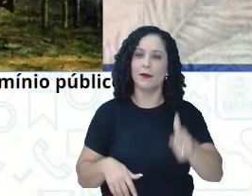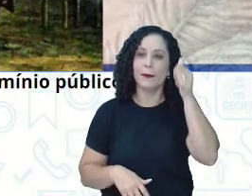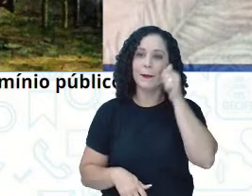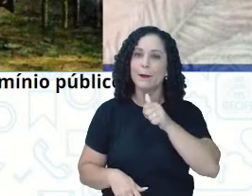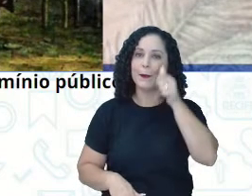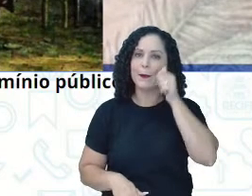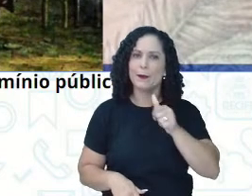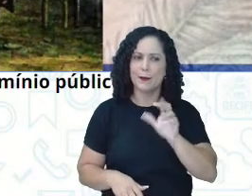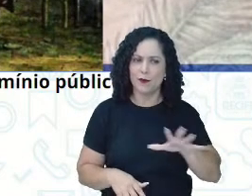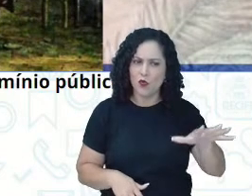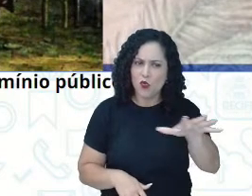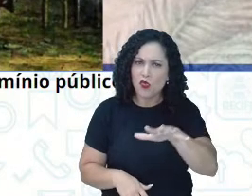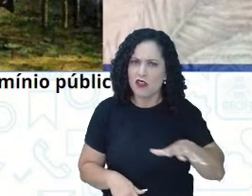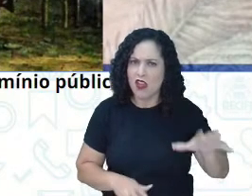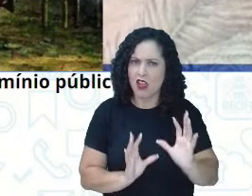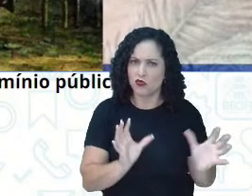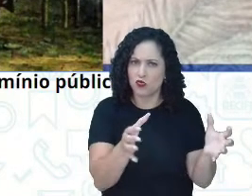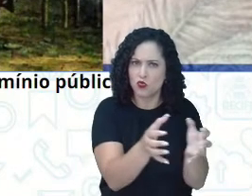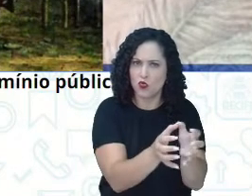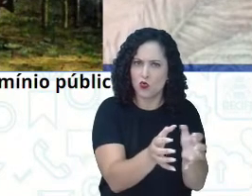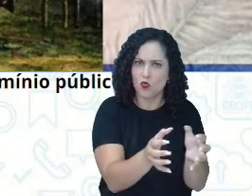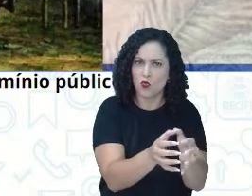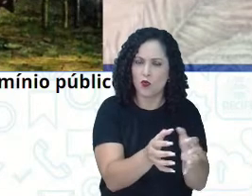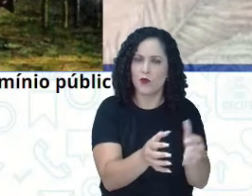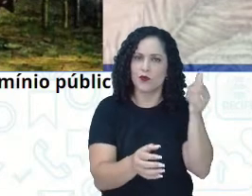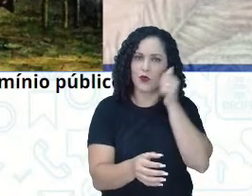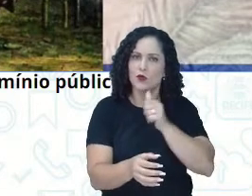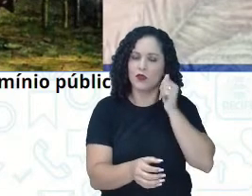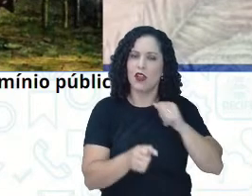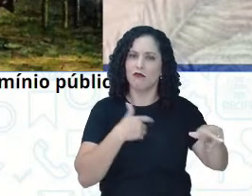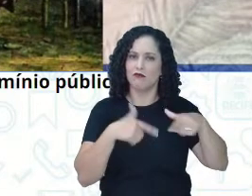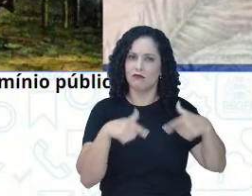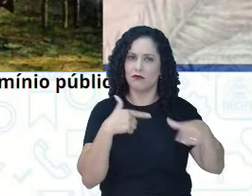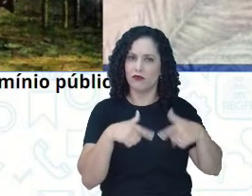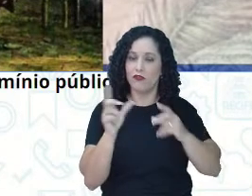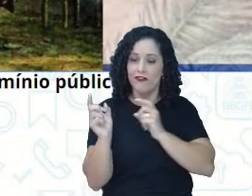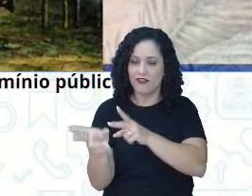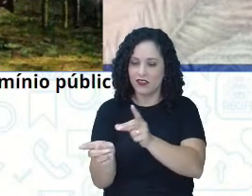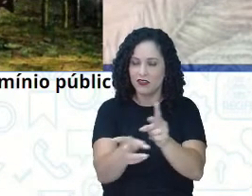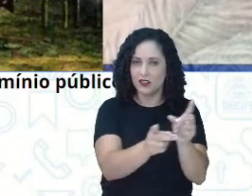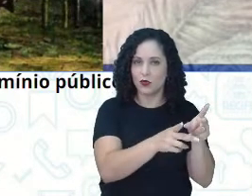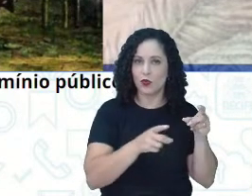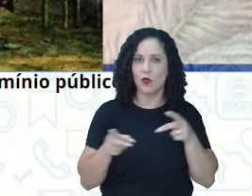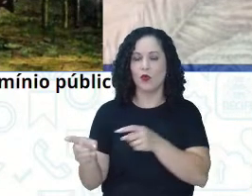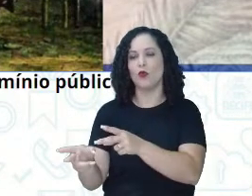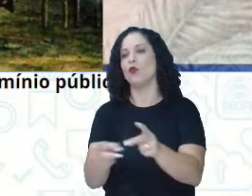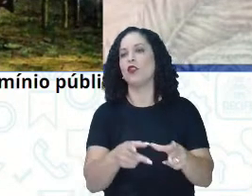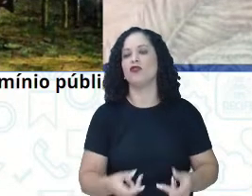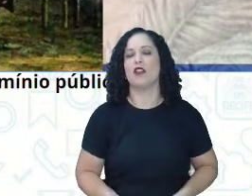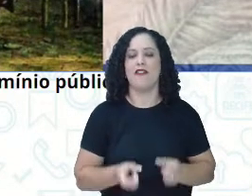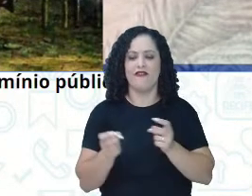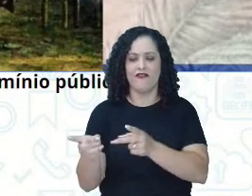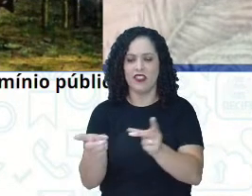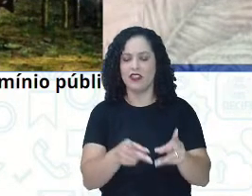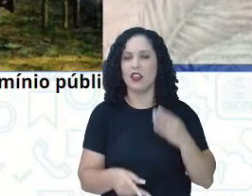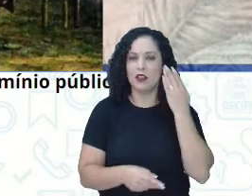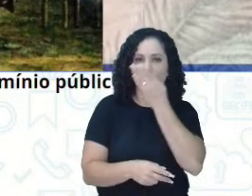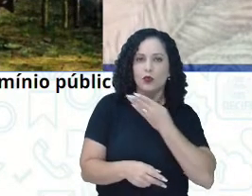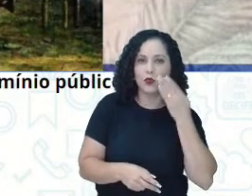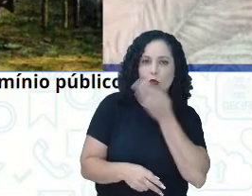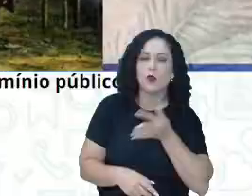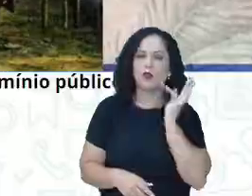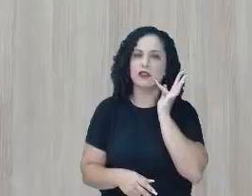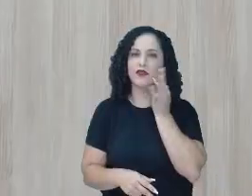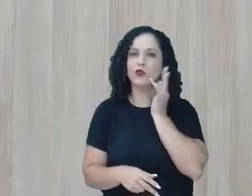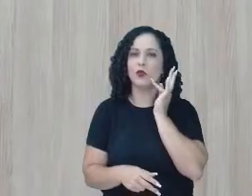né? Trabalhadoras, vendedoras, né? Escravizadas de ganho, estavam ali vendendo frutas, doces pelas ruas